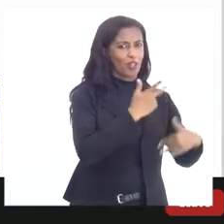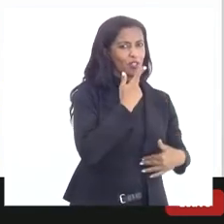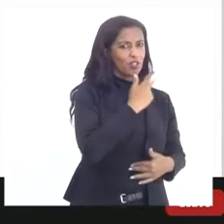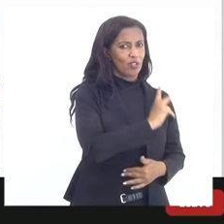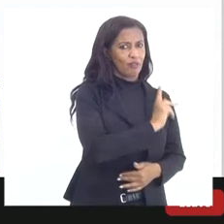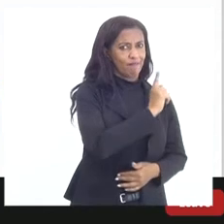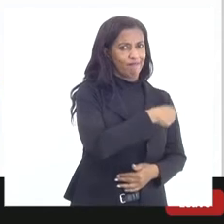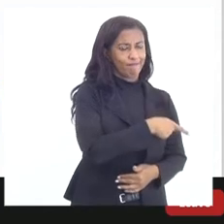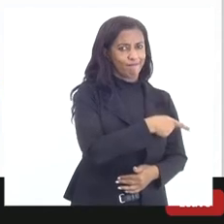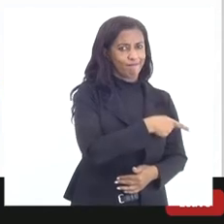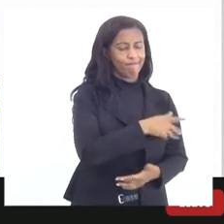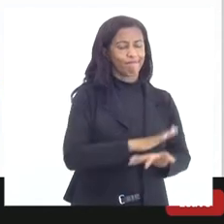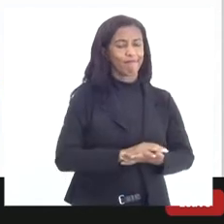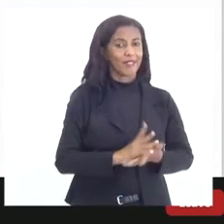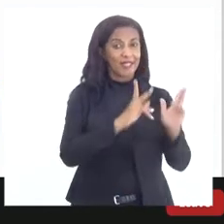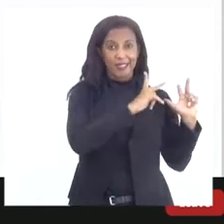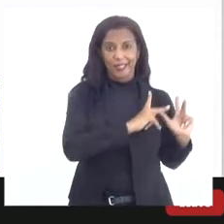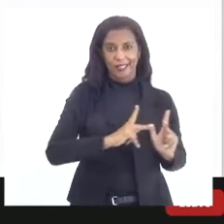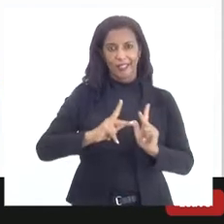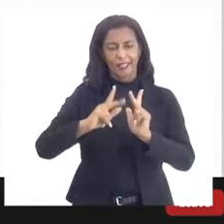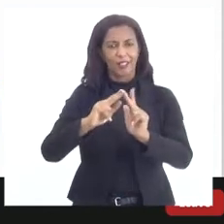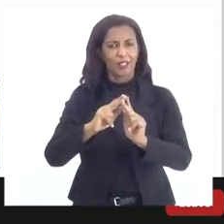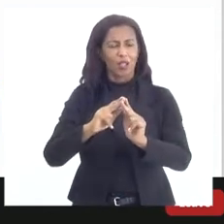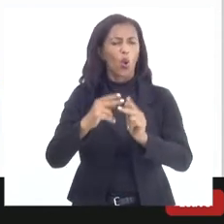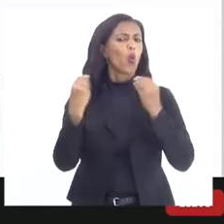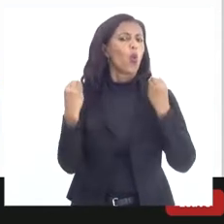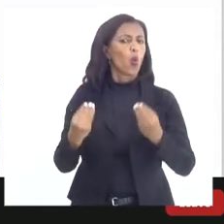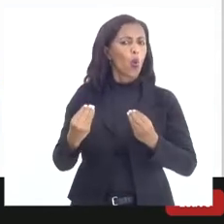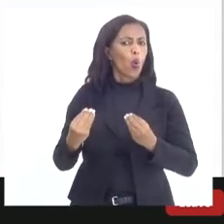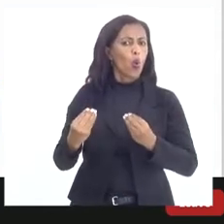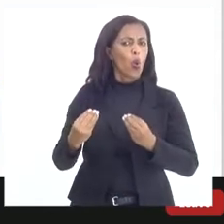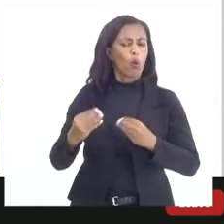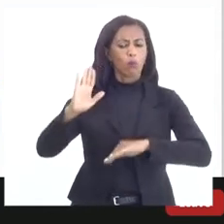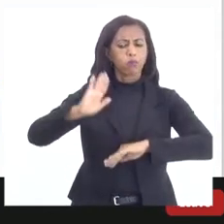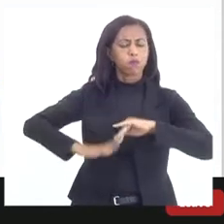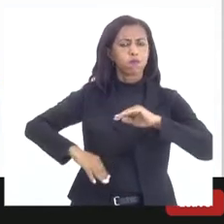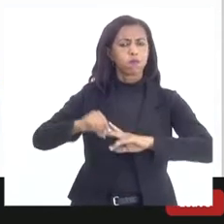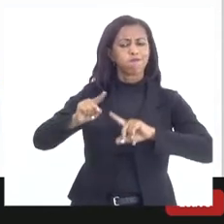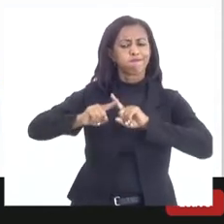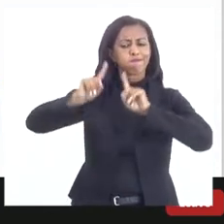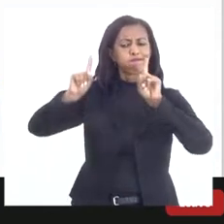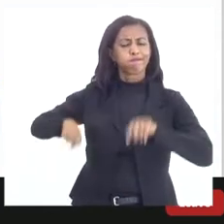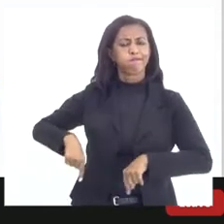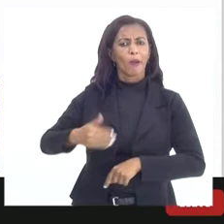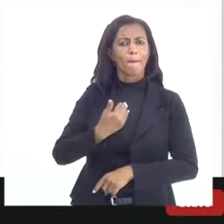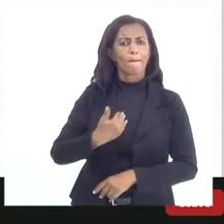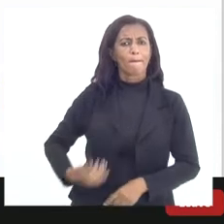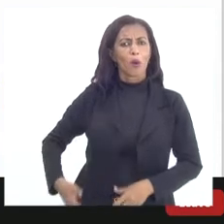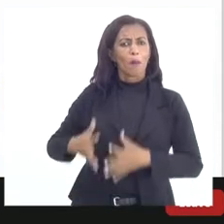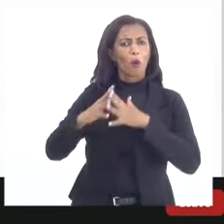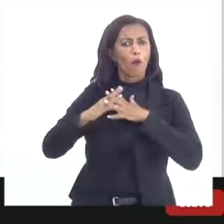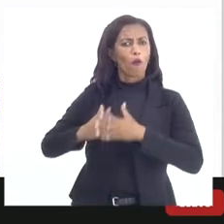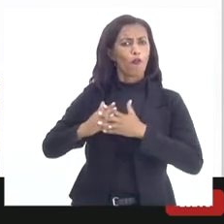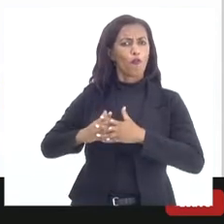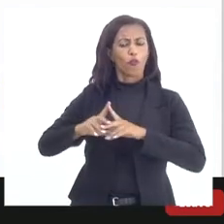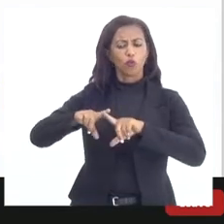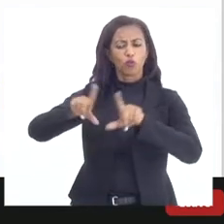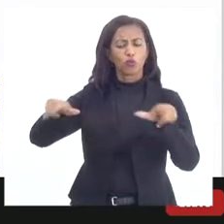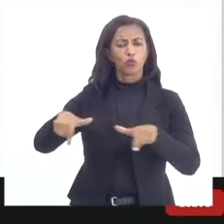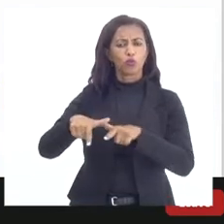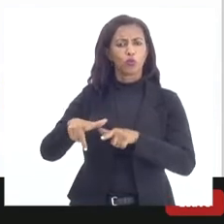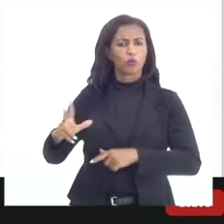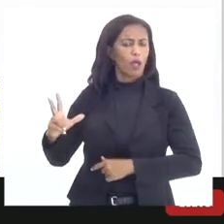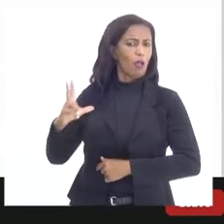que o servidor público, também na área da educação, confunde o seu espaço privado com o seu